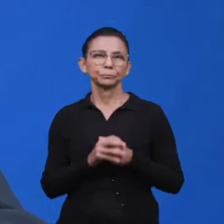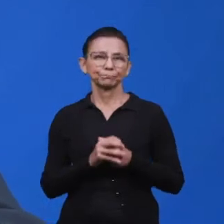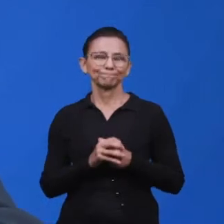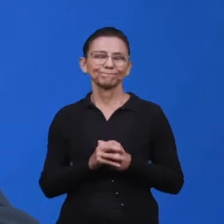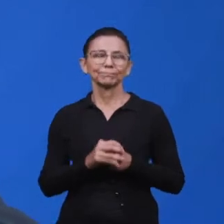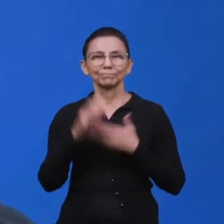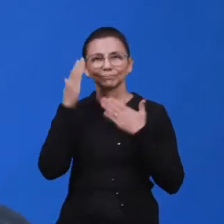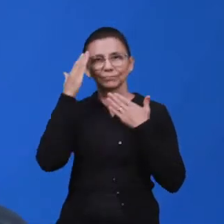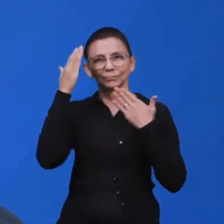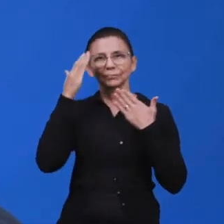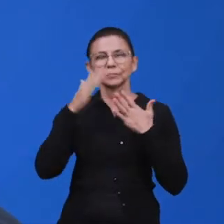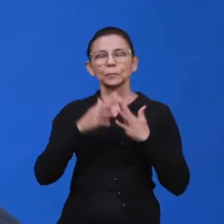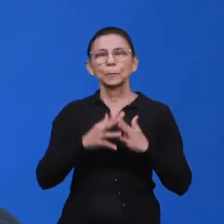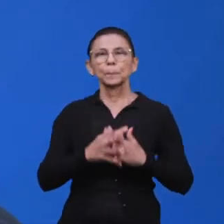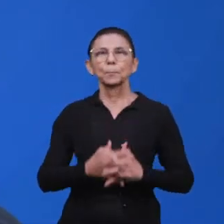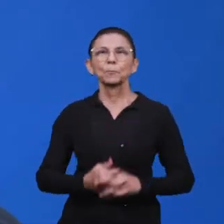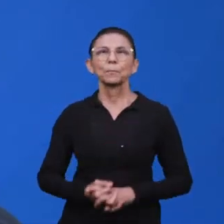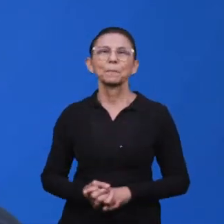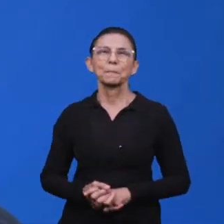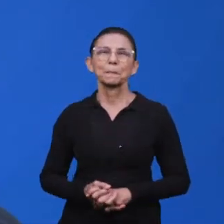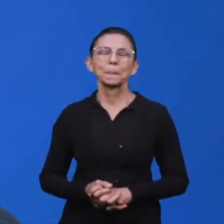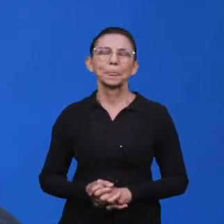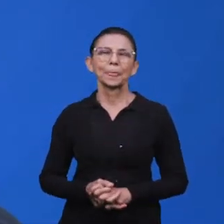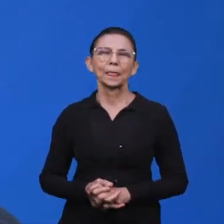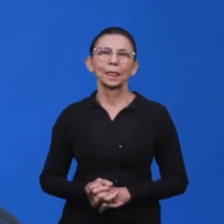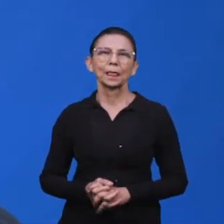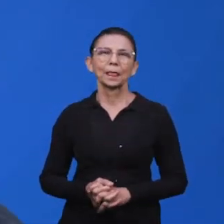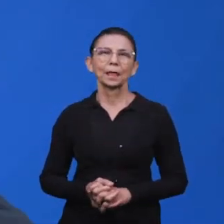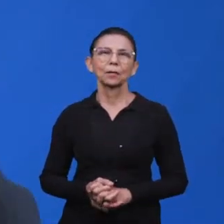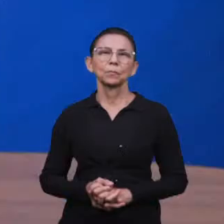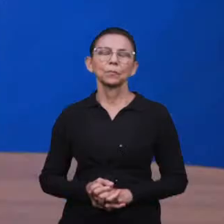Amém? Obrigado pela sua participação, então, Gabriel. Glória a